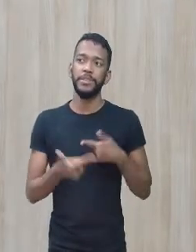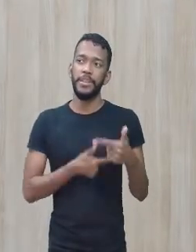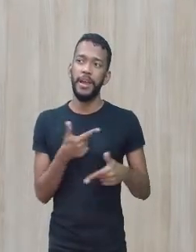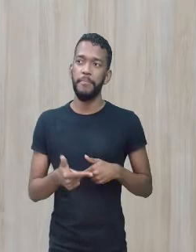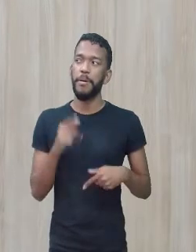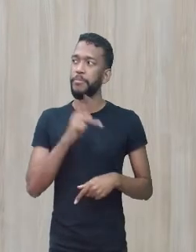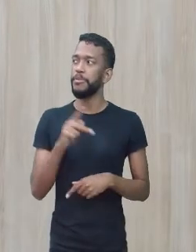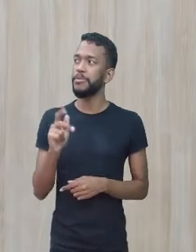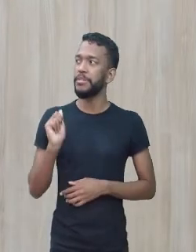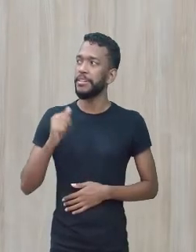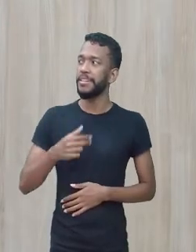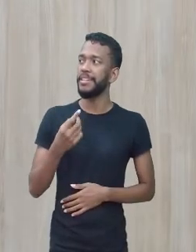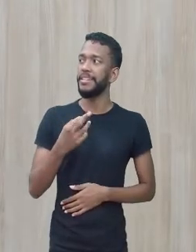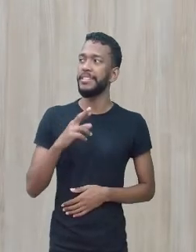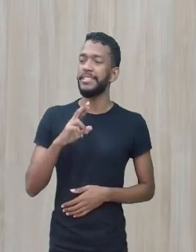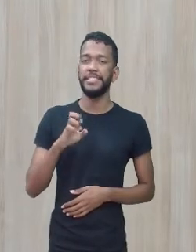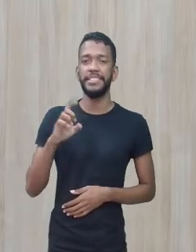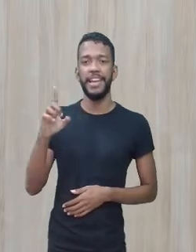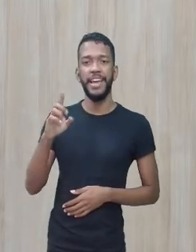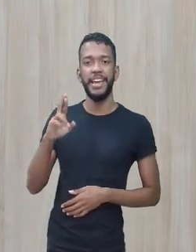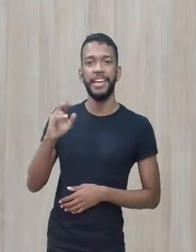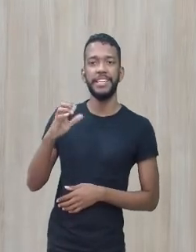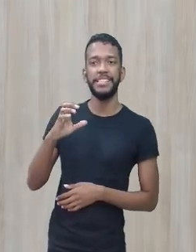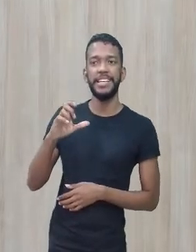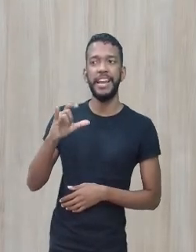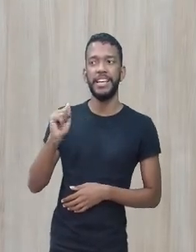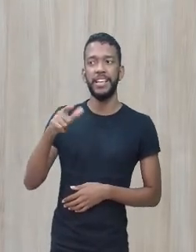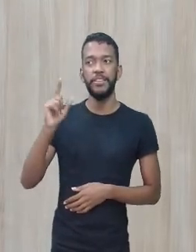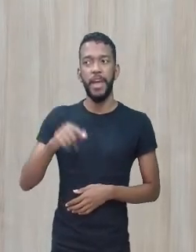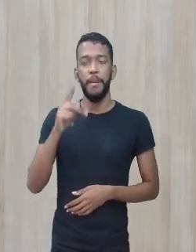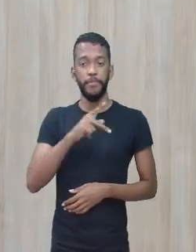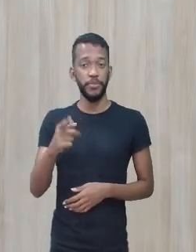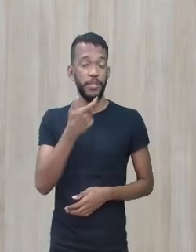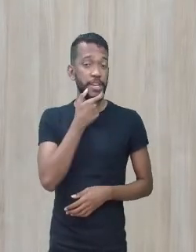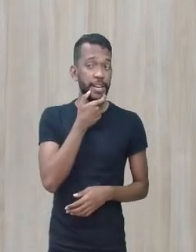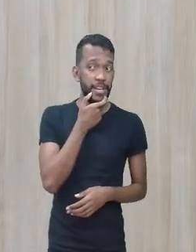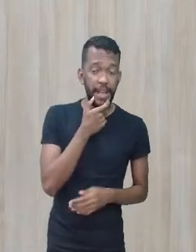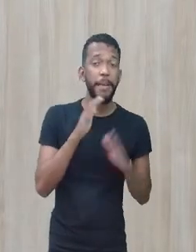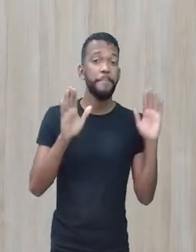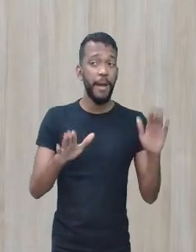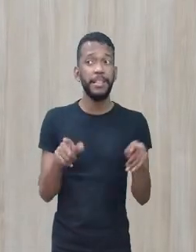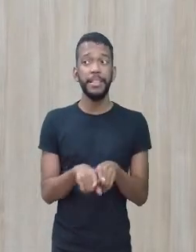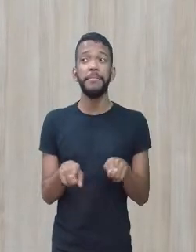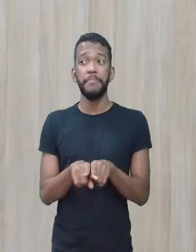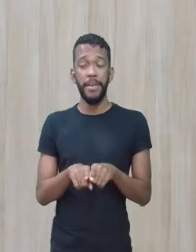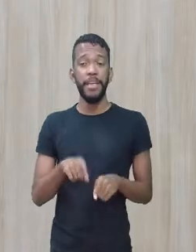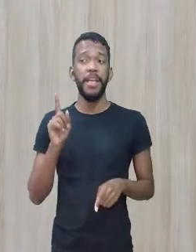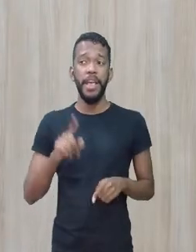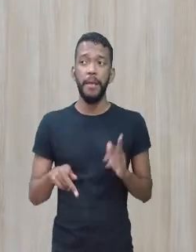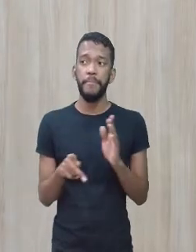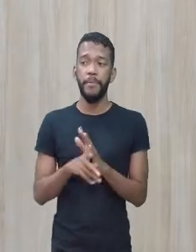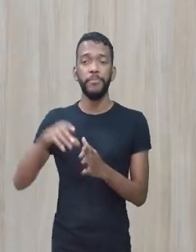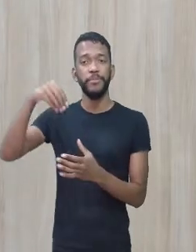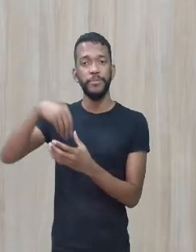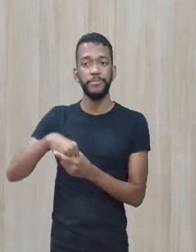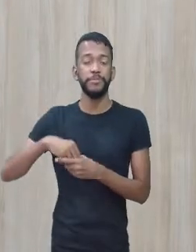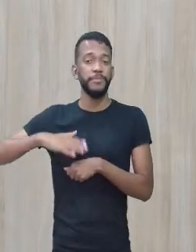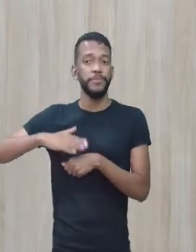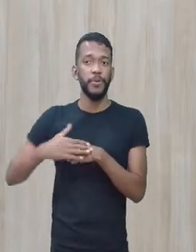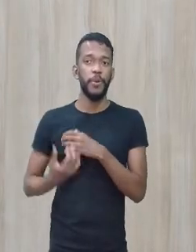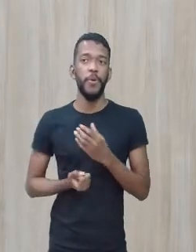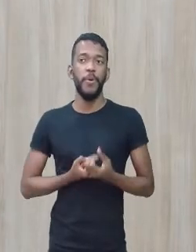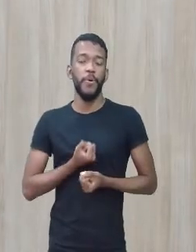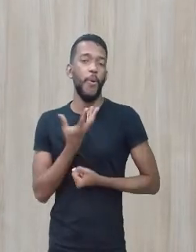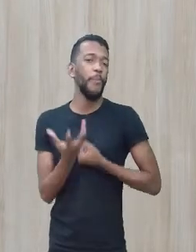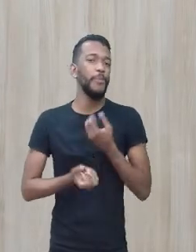professor André Riceliano. Professor André, ele é professor de inglês, mas ele é também compositor.